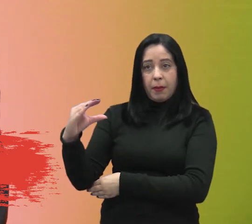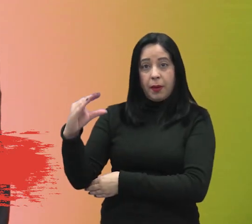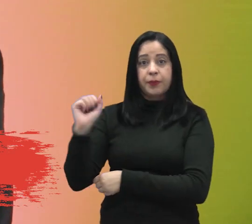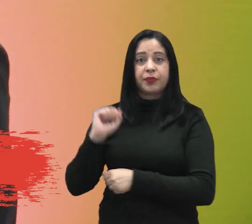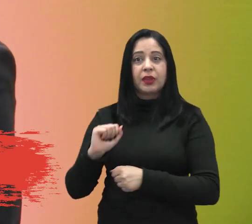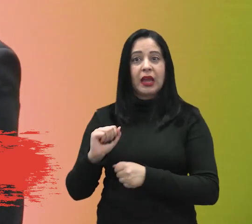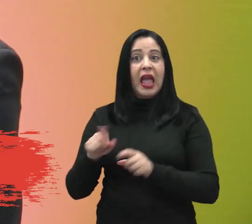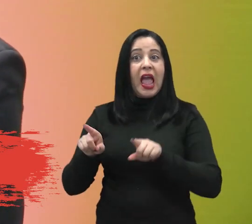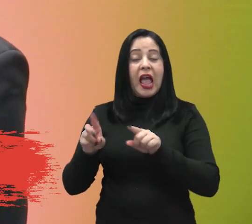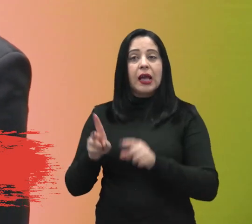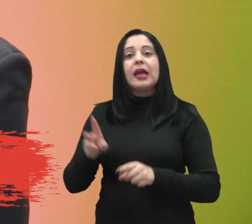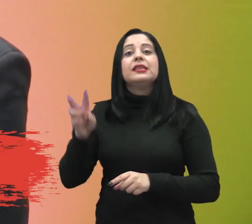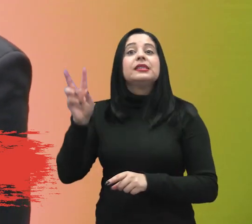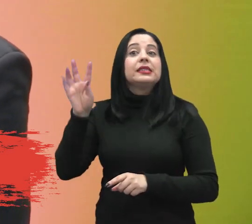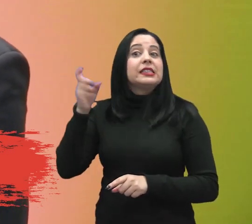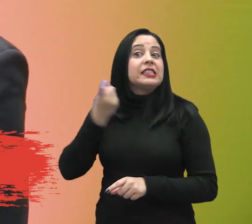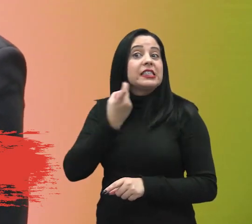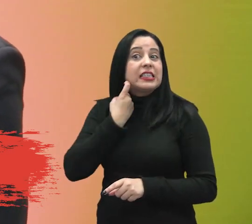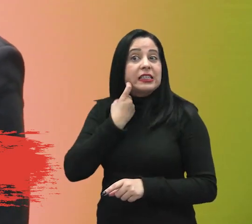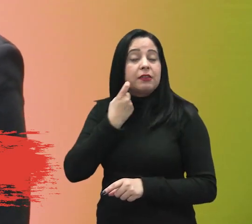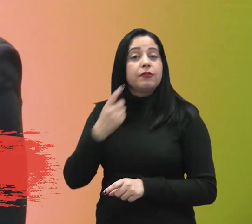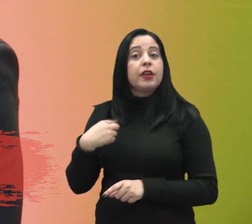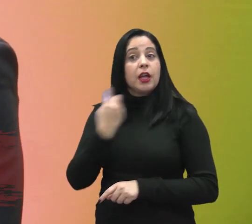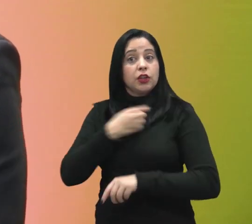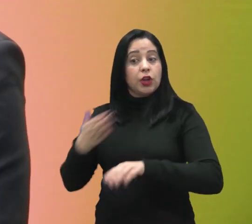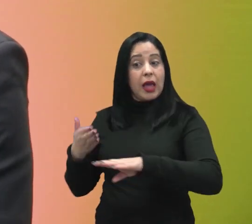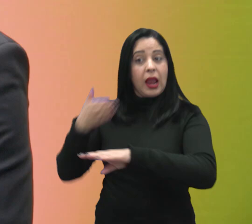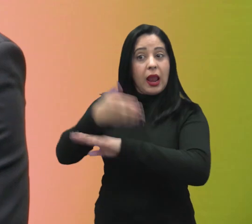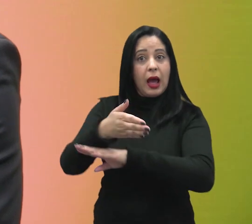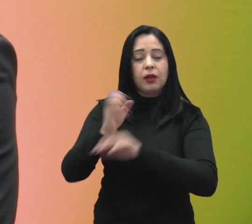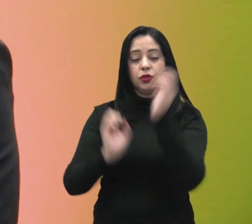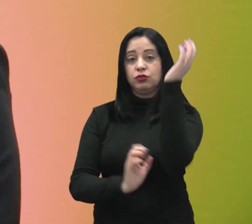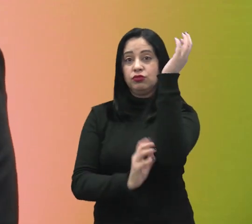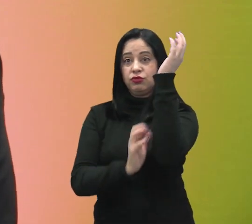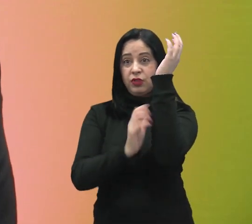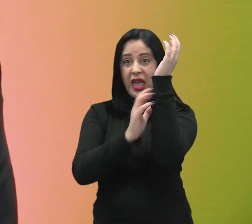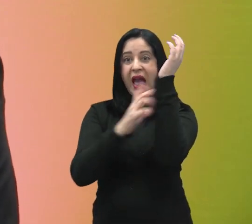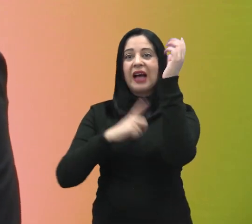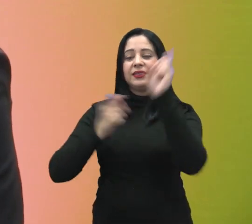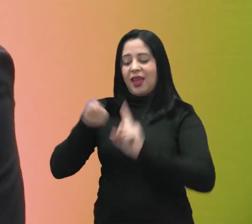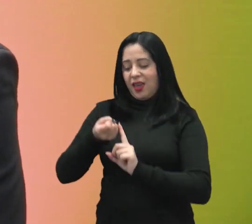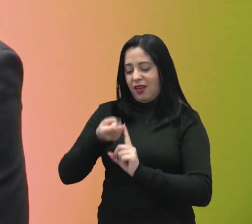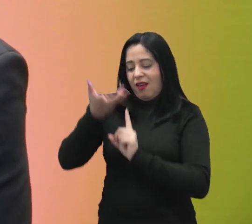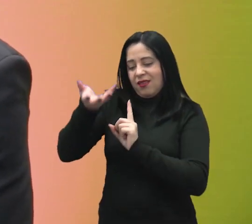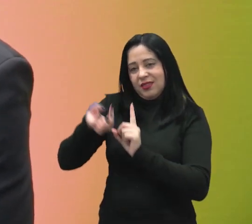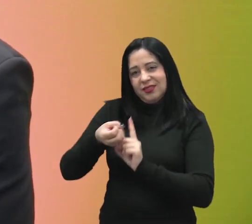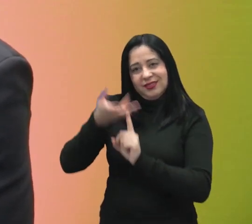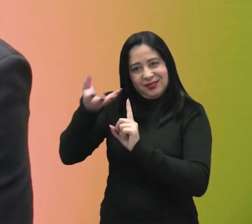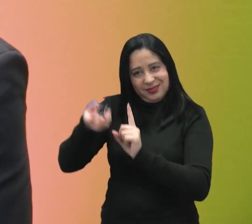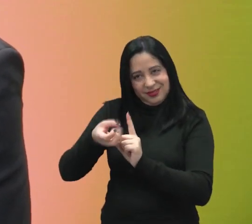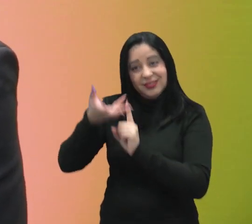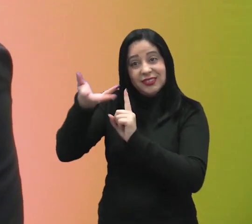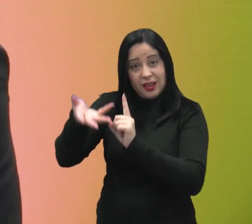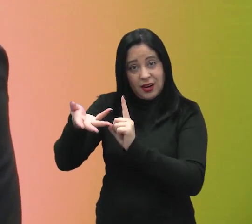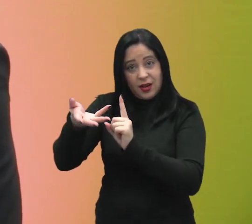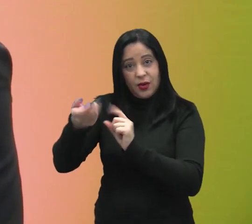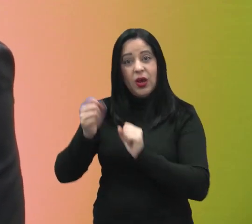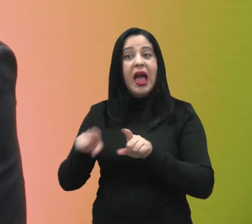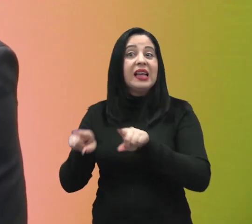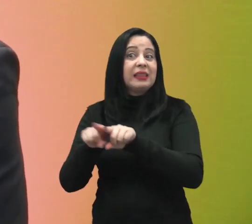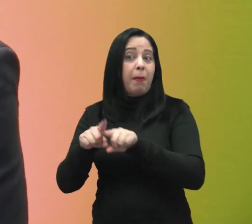exemplo. Então, na sexta-feira a gente nós participaremos de um sarau no Vicentino Aranha. Está tendo uma